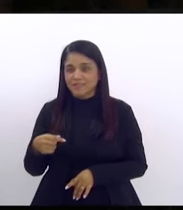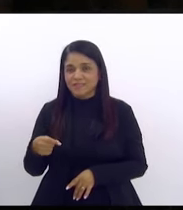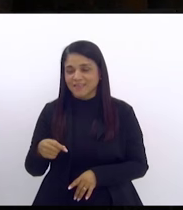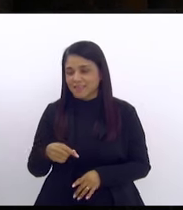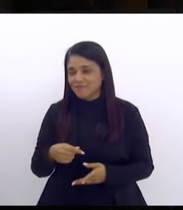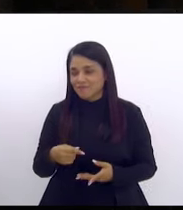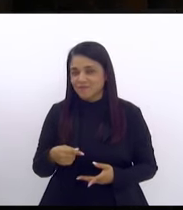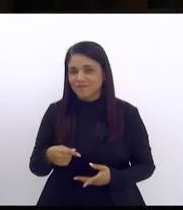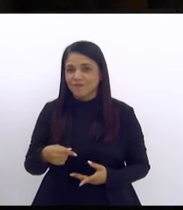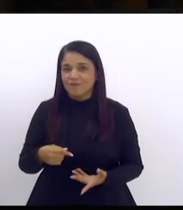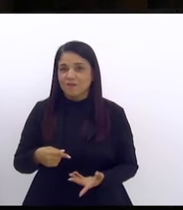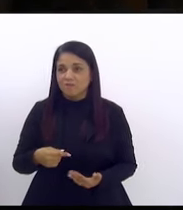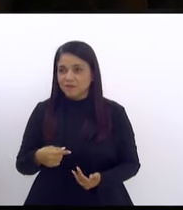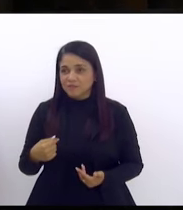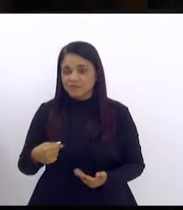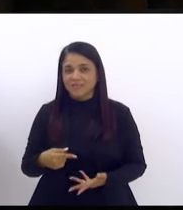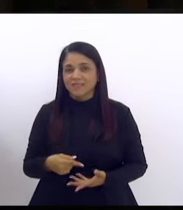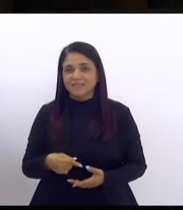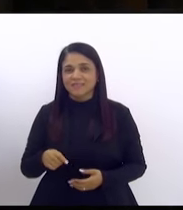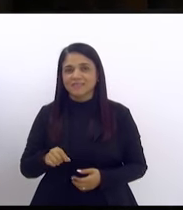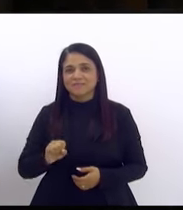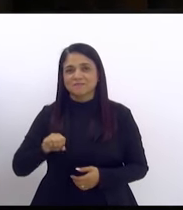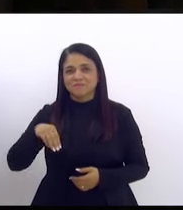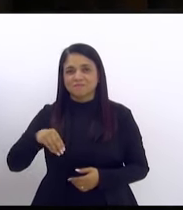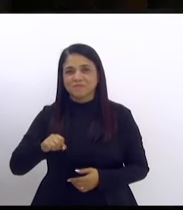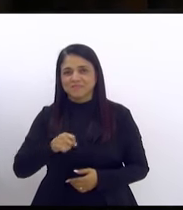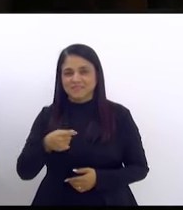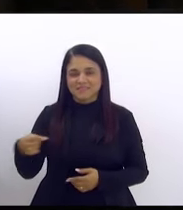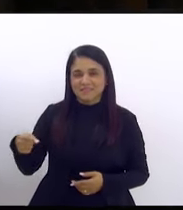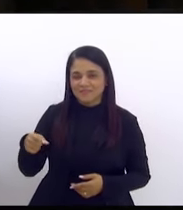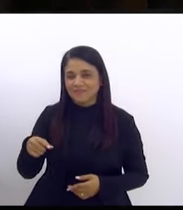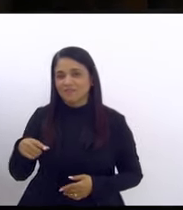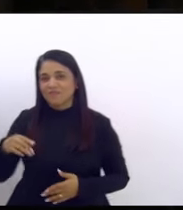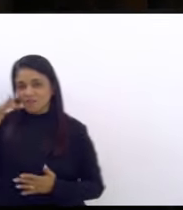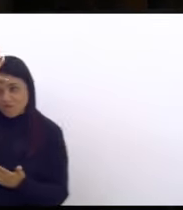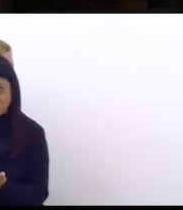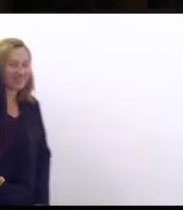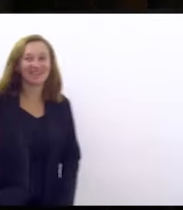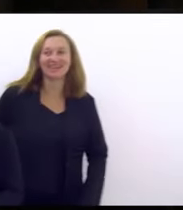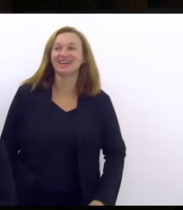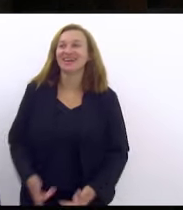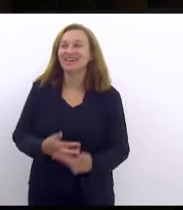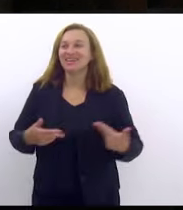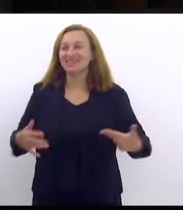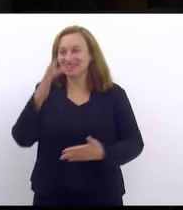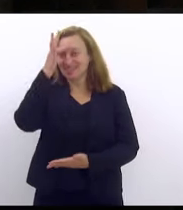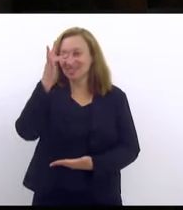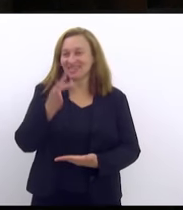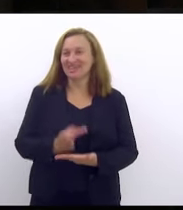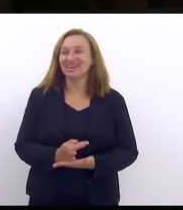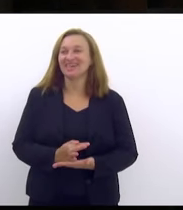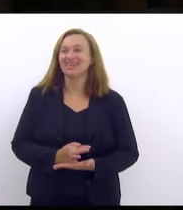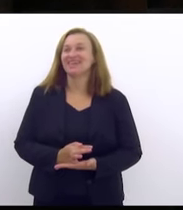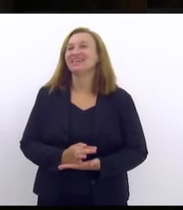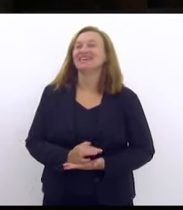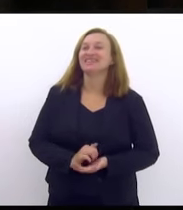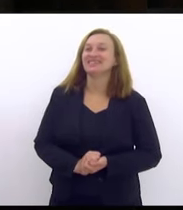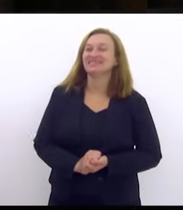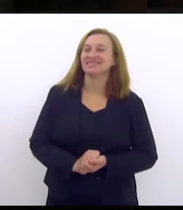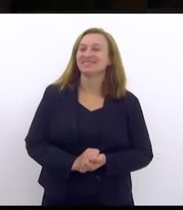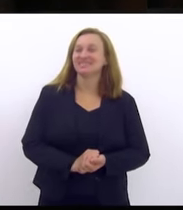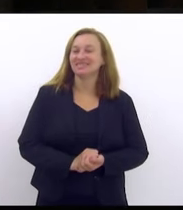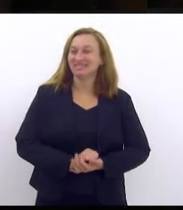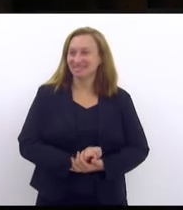Quando eu comecei a falar das coisas da fé através da canção, eu também, além de outras atribuições,